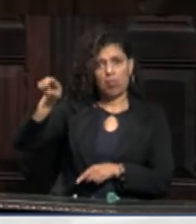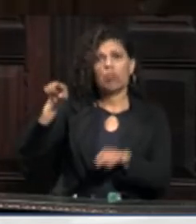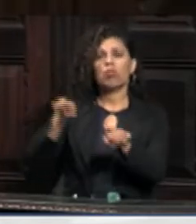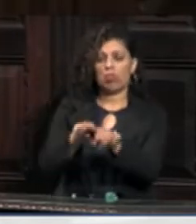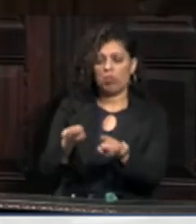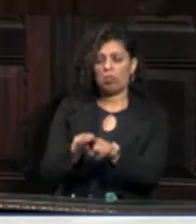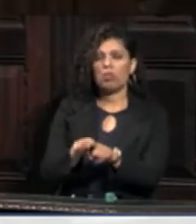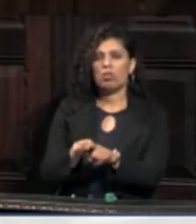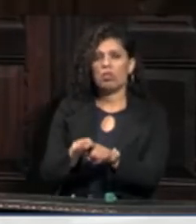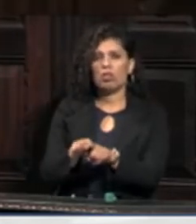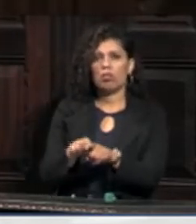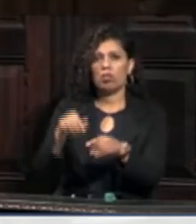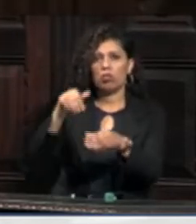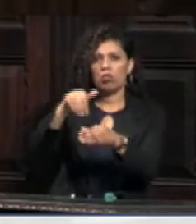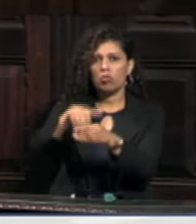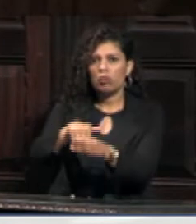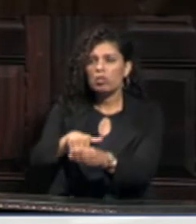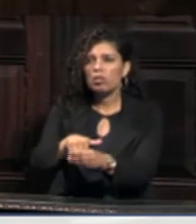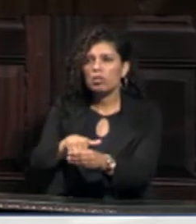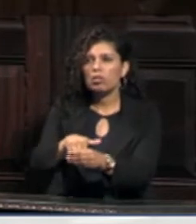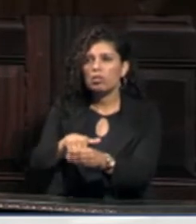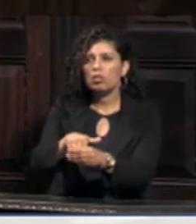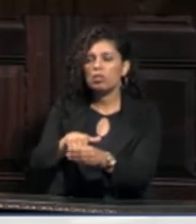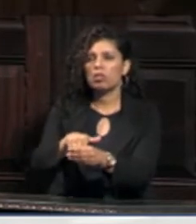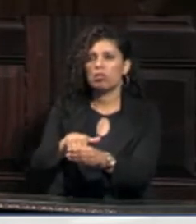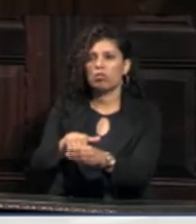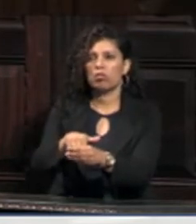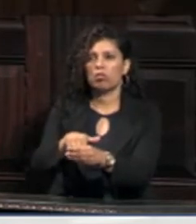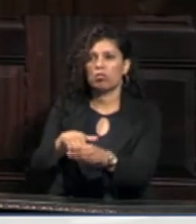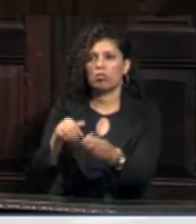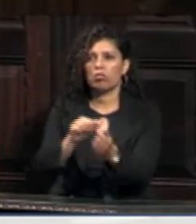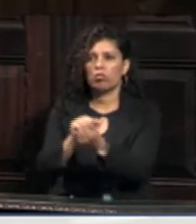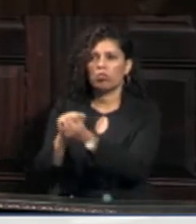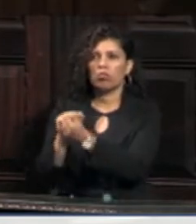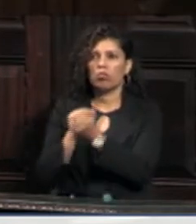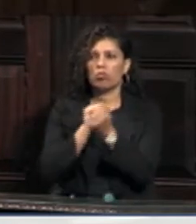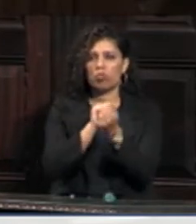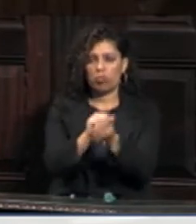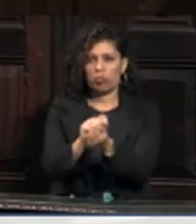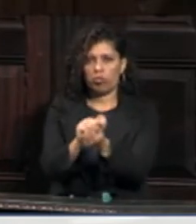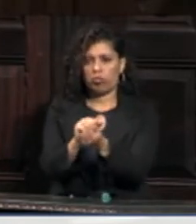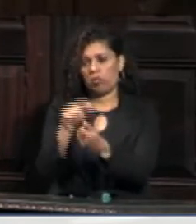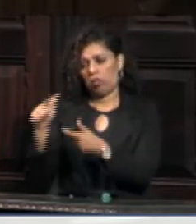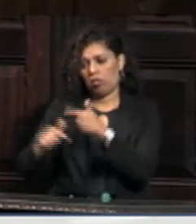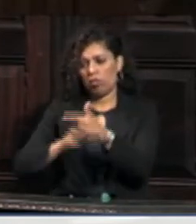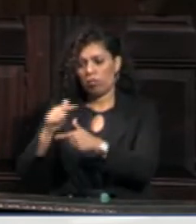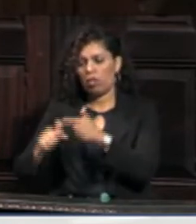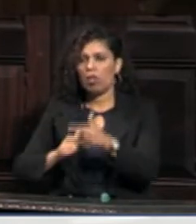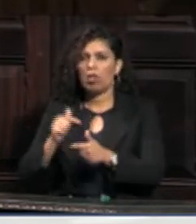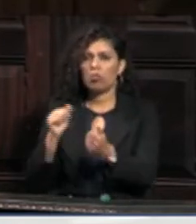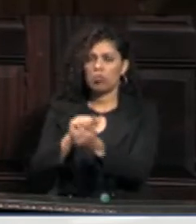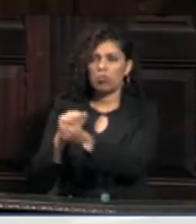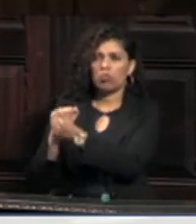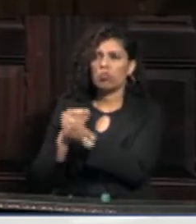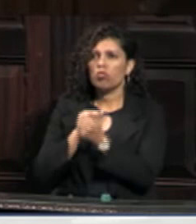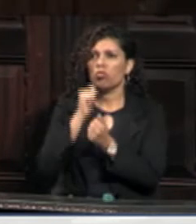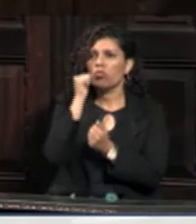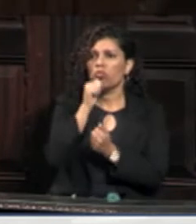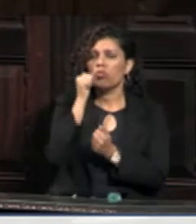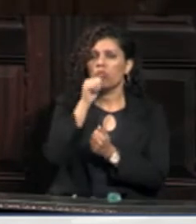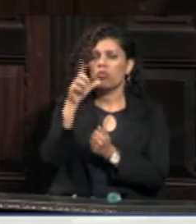ter feito uma composição com a senhora Dilma Rousseff.